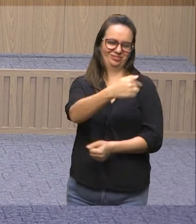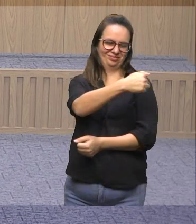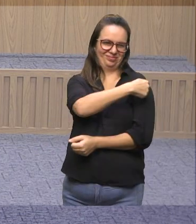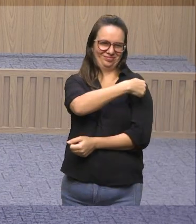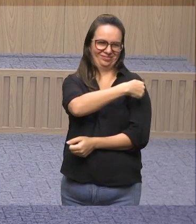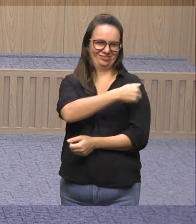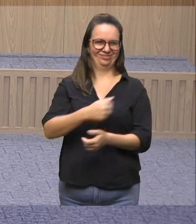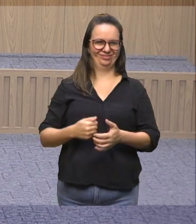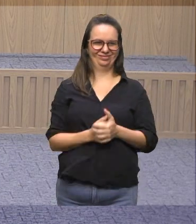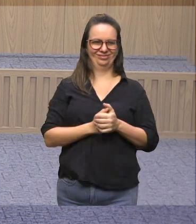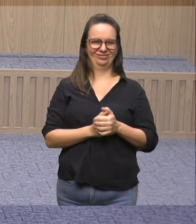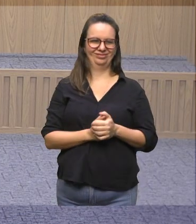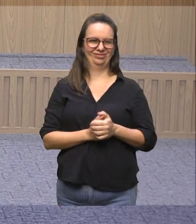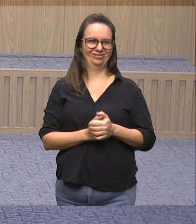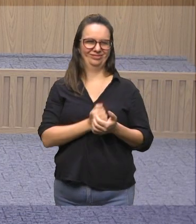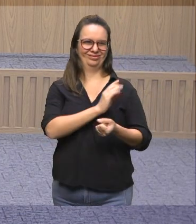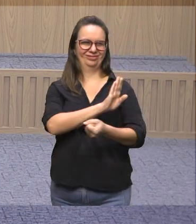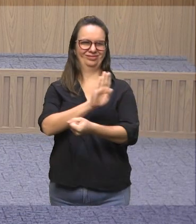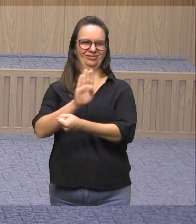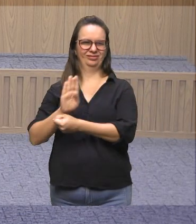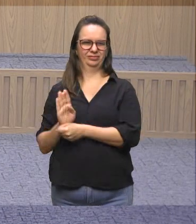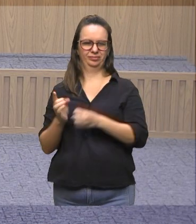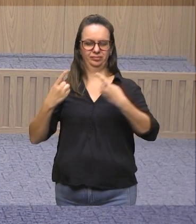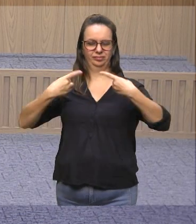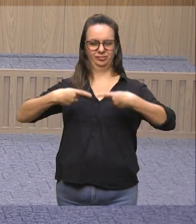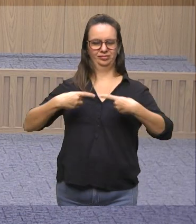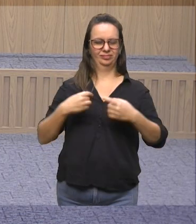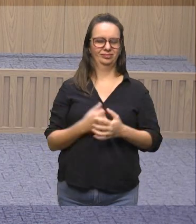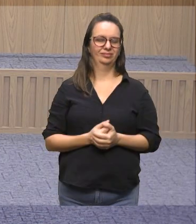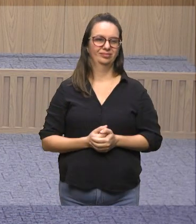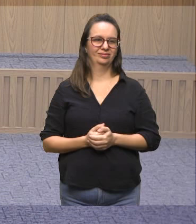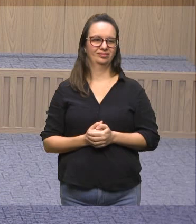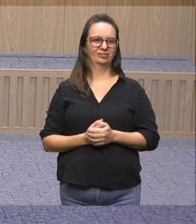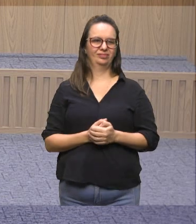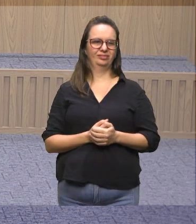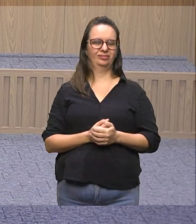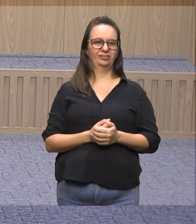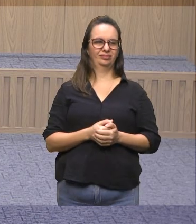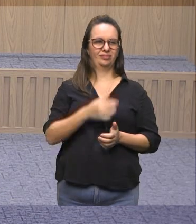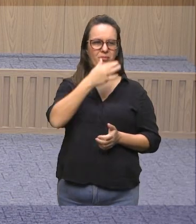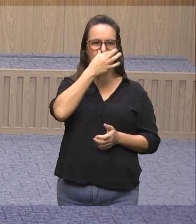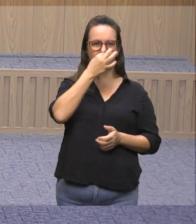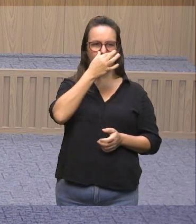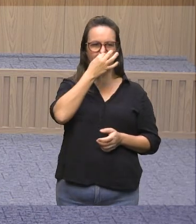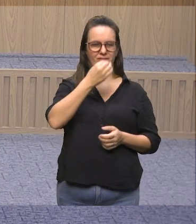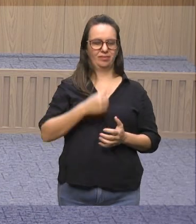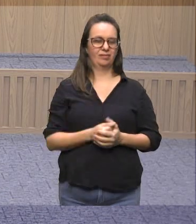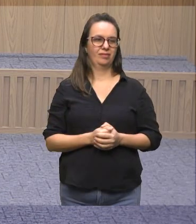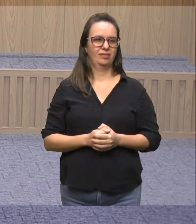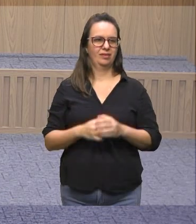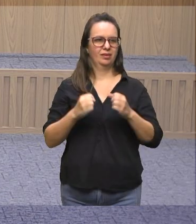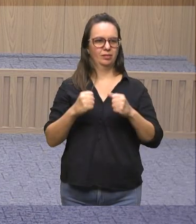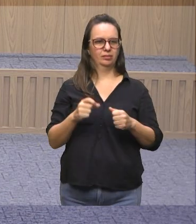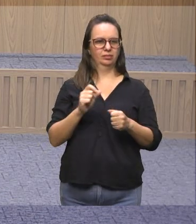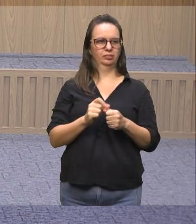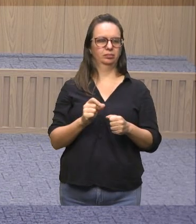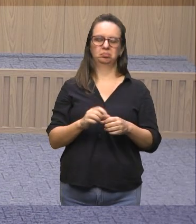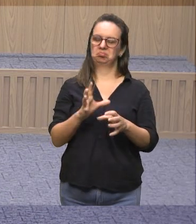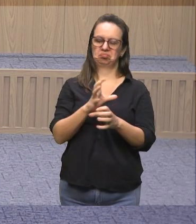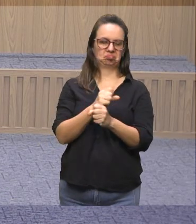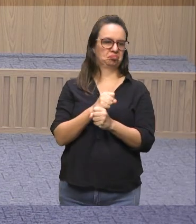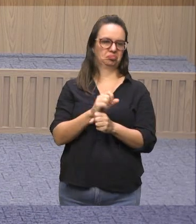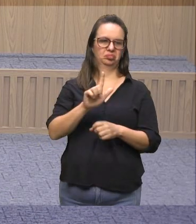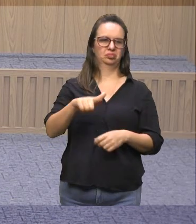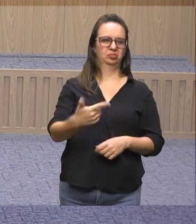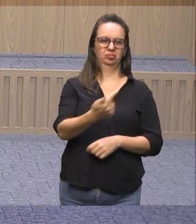para ficar protegido contra a gripe. E lembrando que ela pode ser ministrada em conjunto com outras vacinas. Então, se